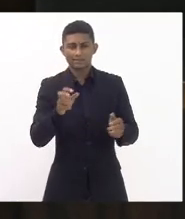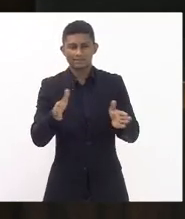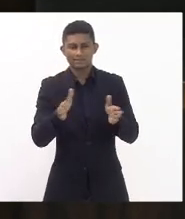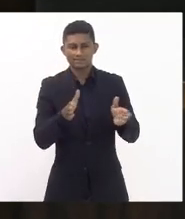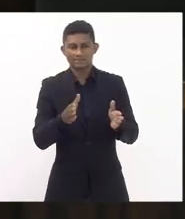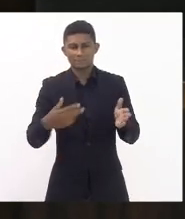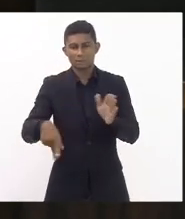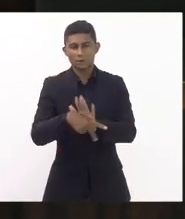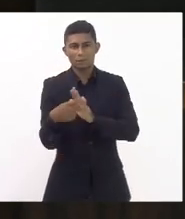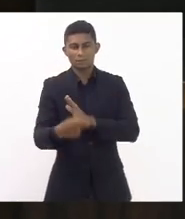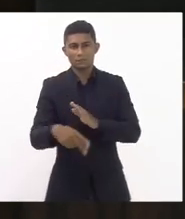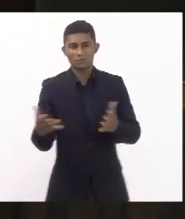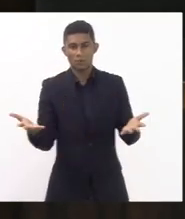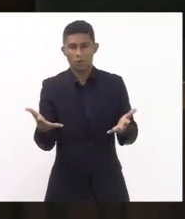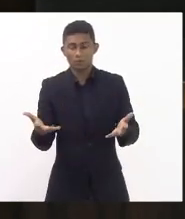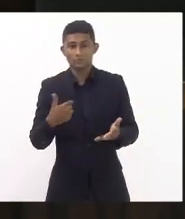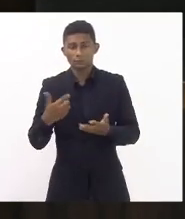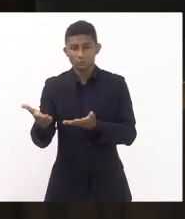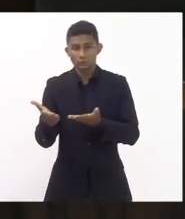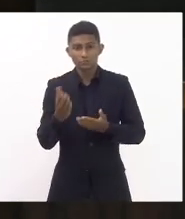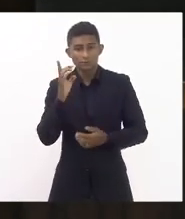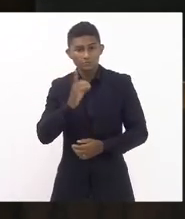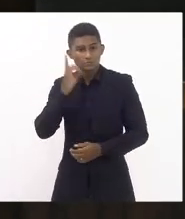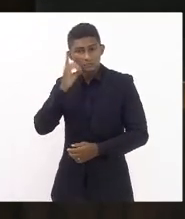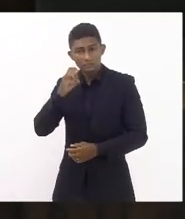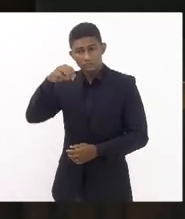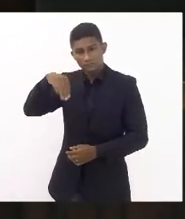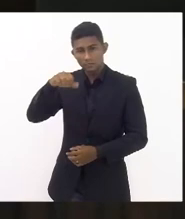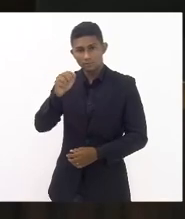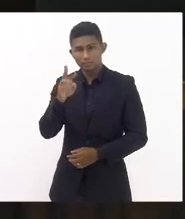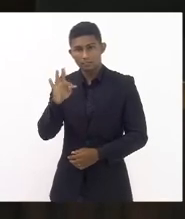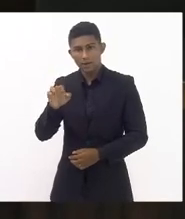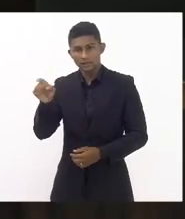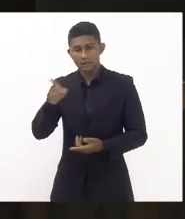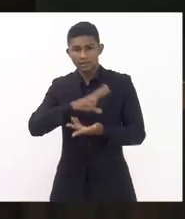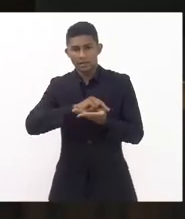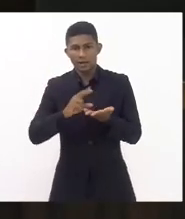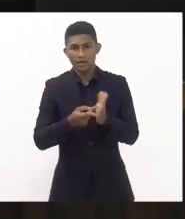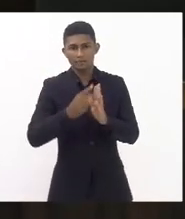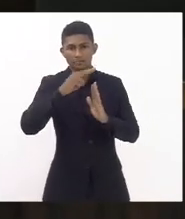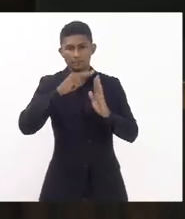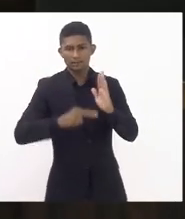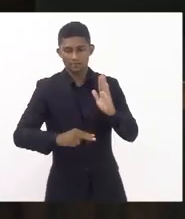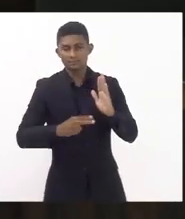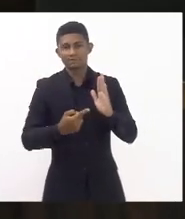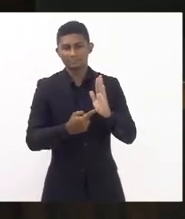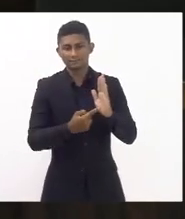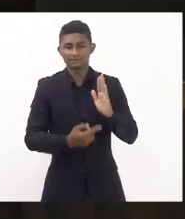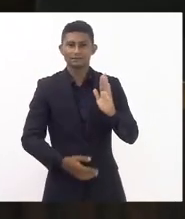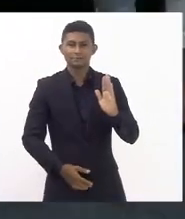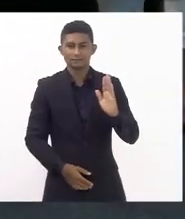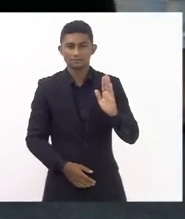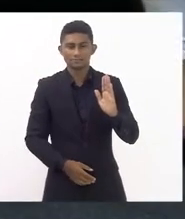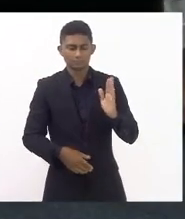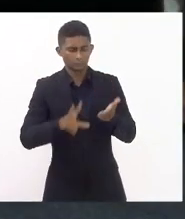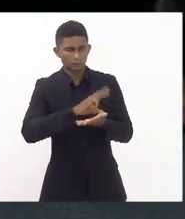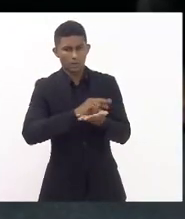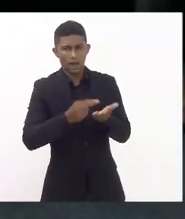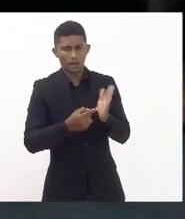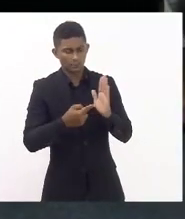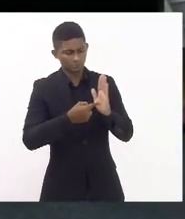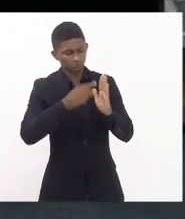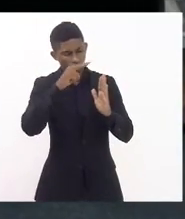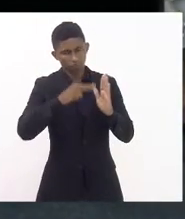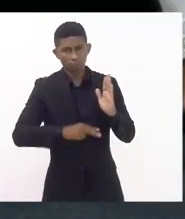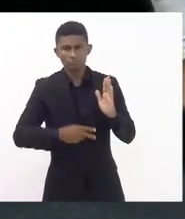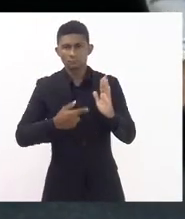dia. A presidência convida a nobre deputada Marta Rocha para fazer leitura da ata da sessão anterior. A ata reflete com